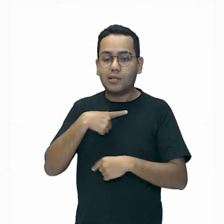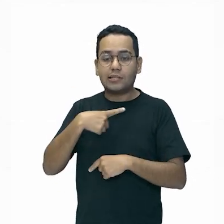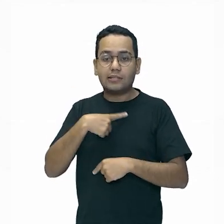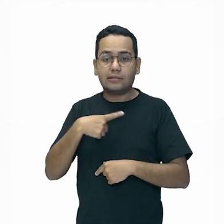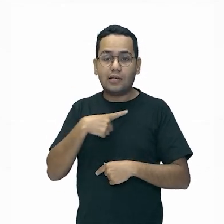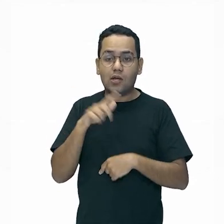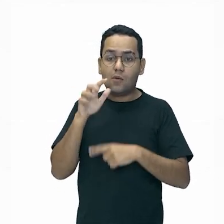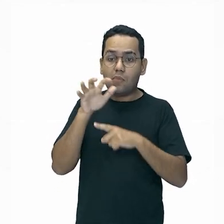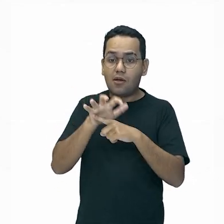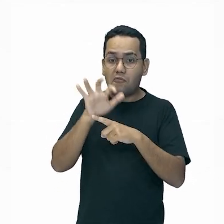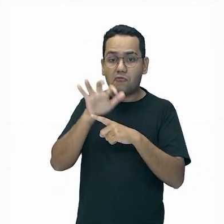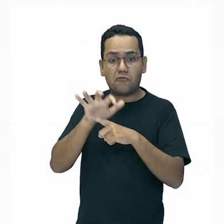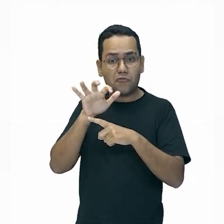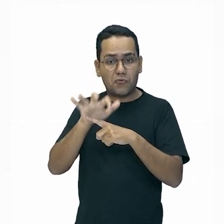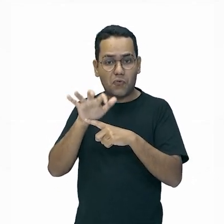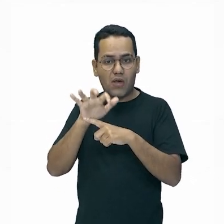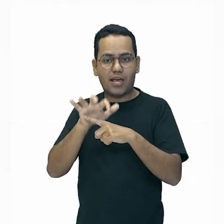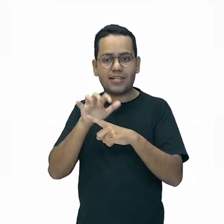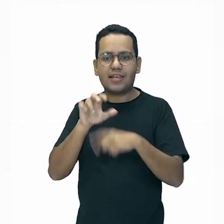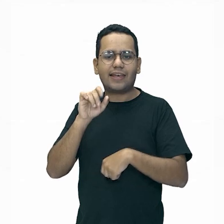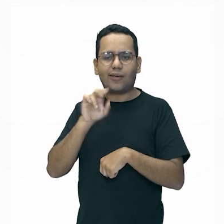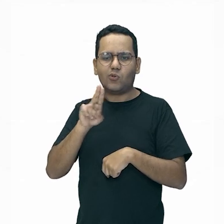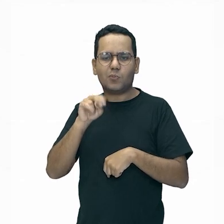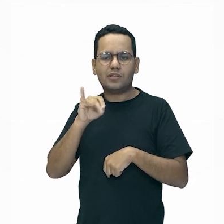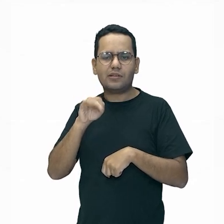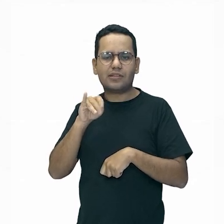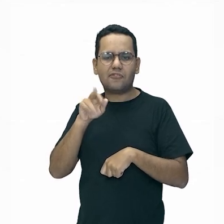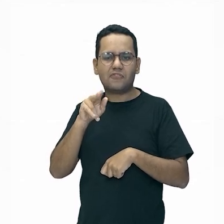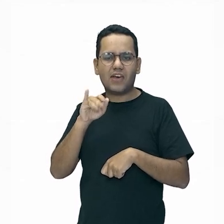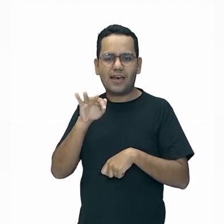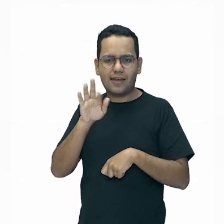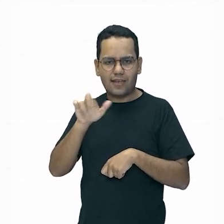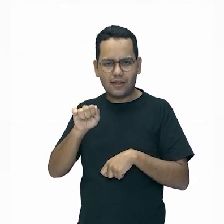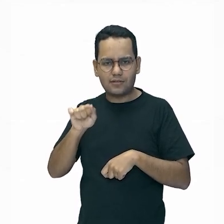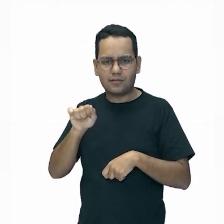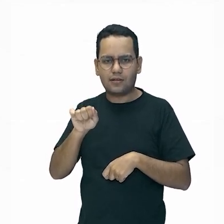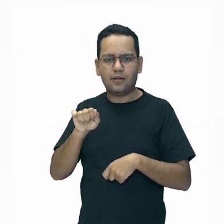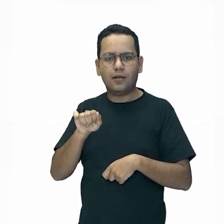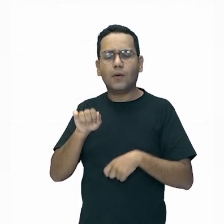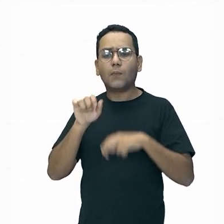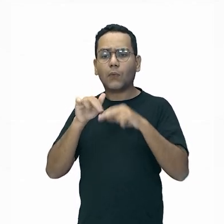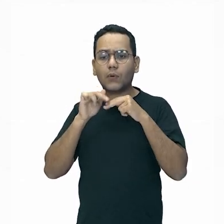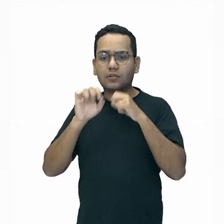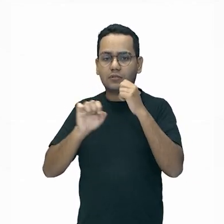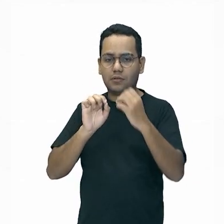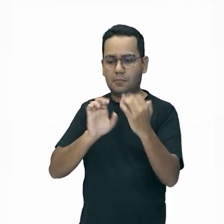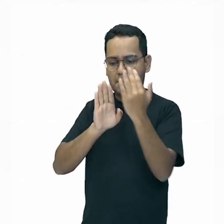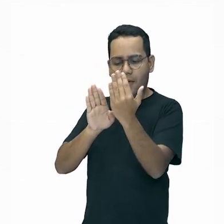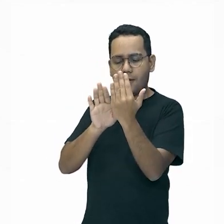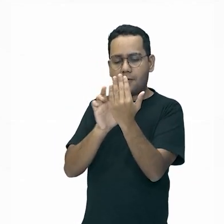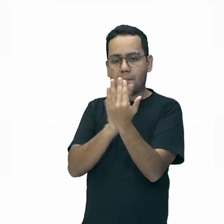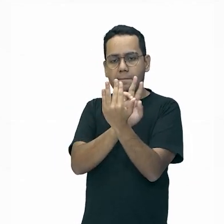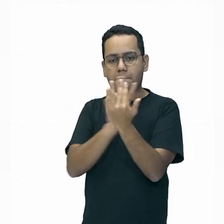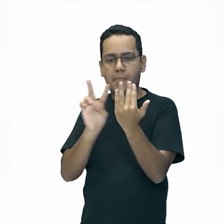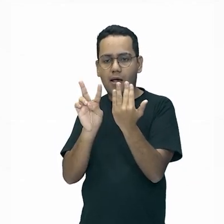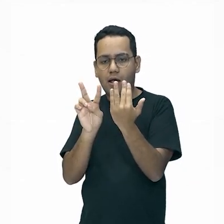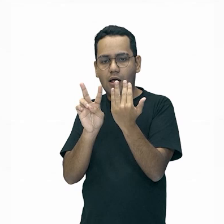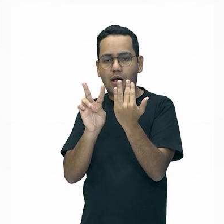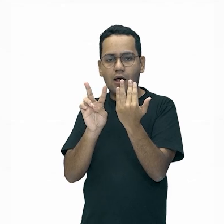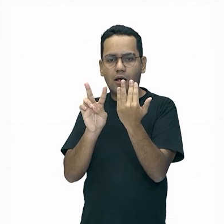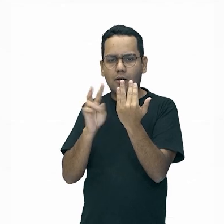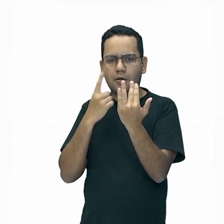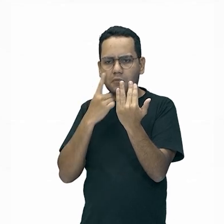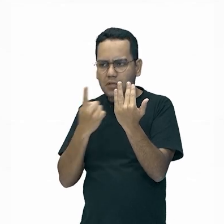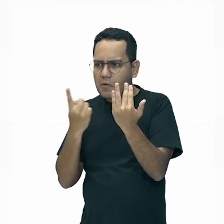da onda ao passar por essa fenda dupla, tá, pessoal? E aí, lá do outro lado, vocês vão ver, ó, que eu não tenho apenas